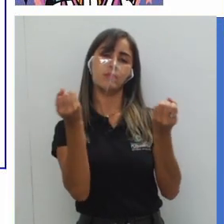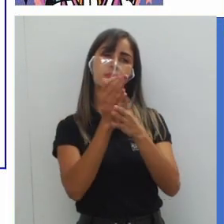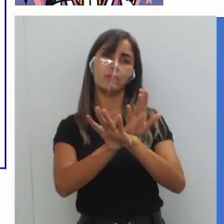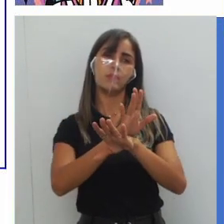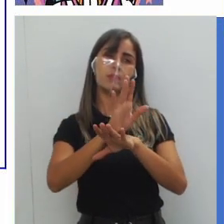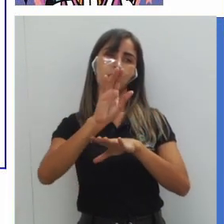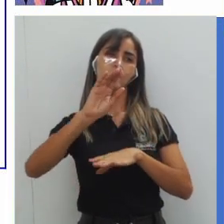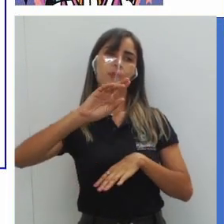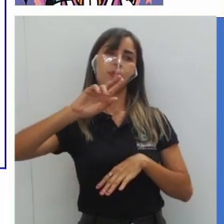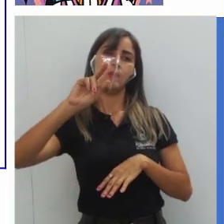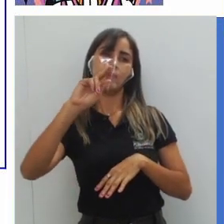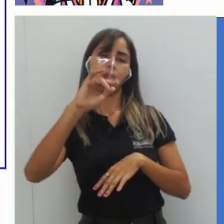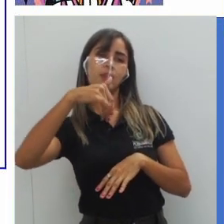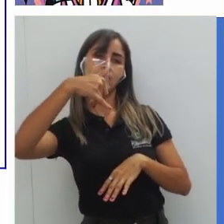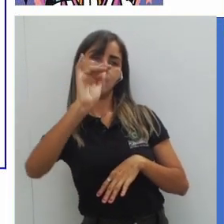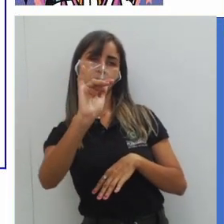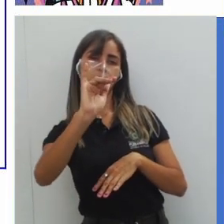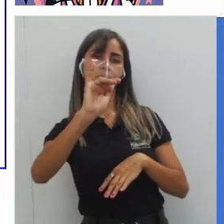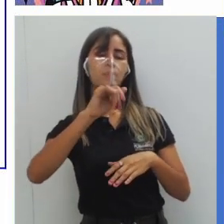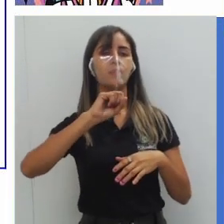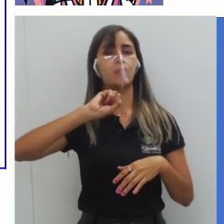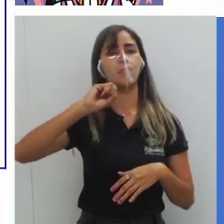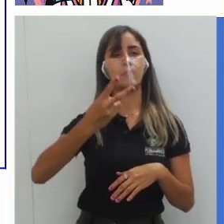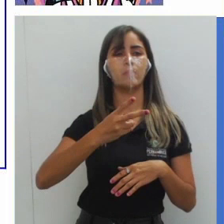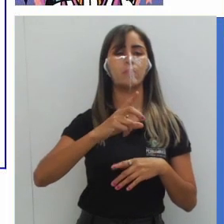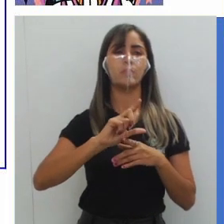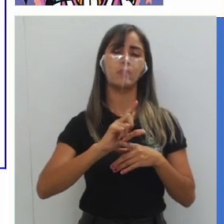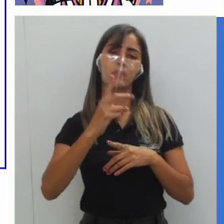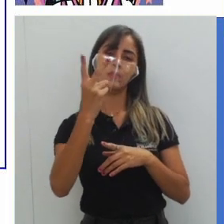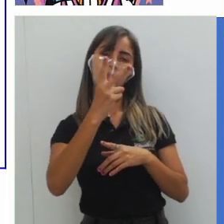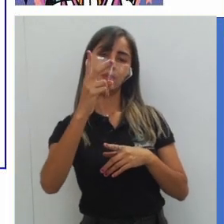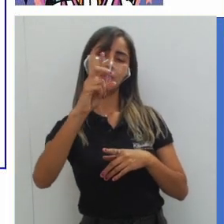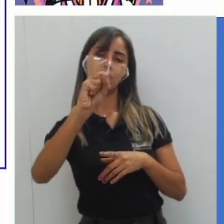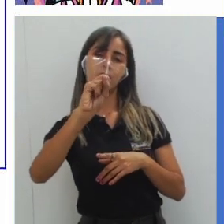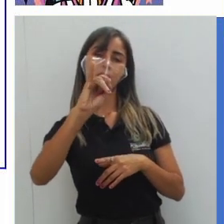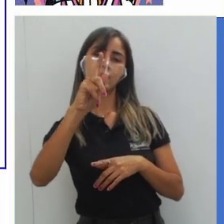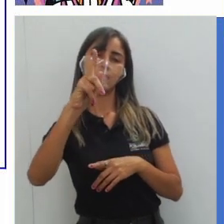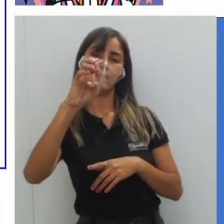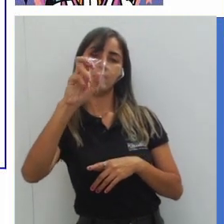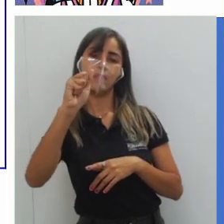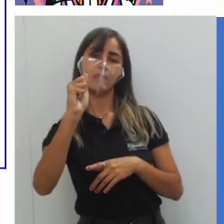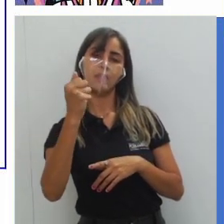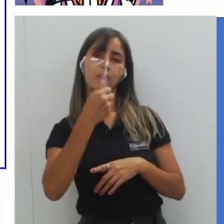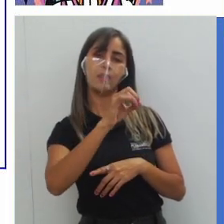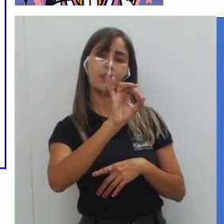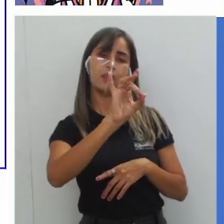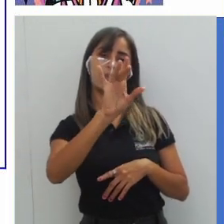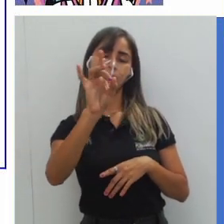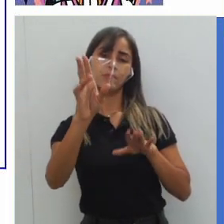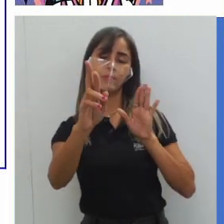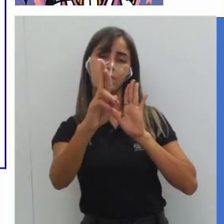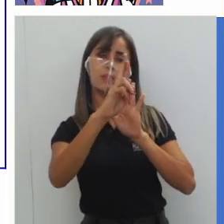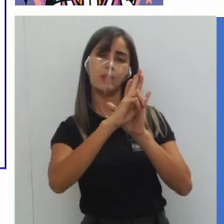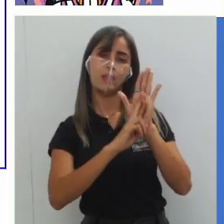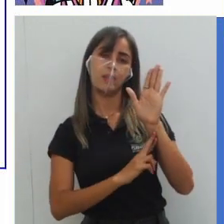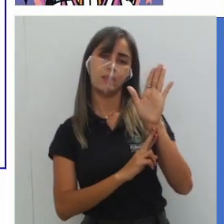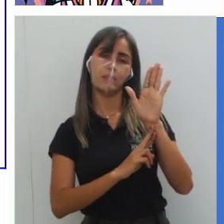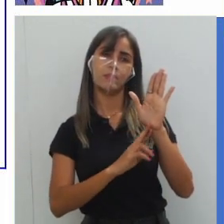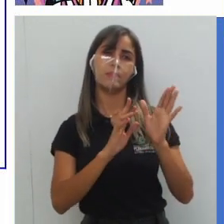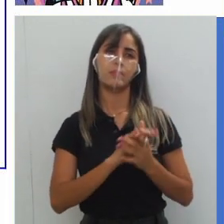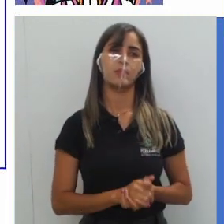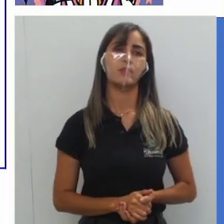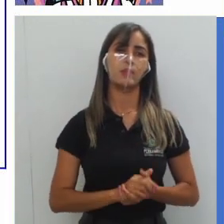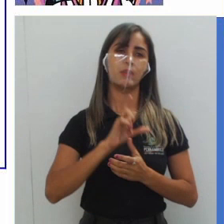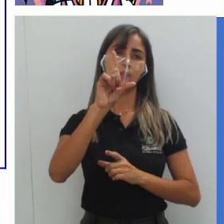os adjetivos com 2 sílabas ou mais. Então, para cada um deles tem uma regra. Eu escolhi